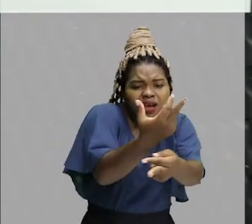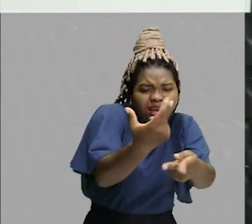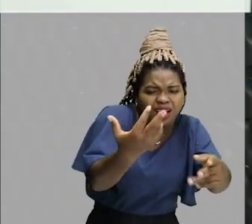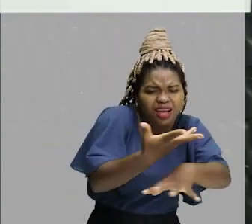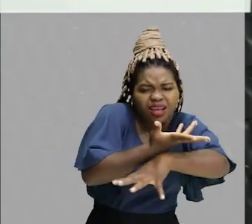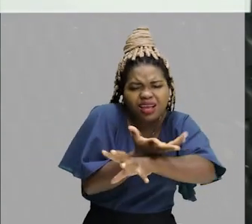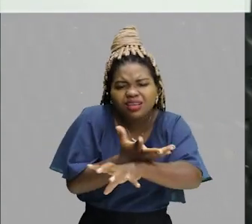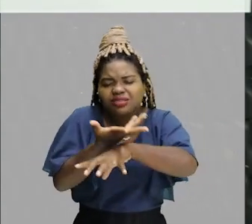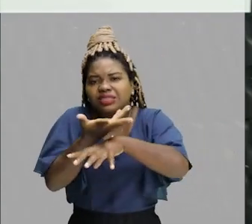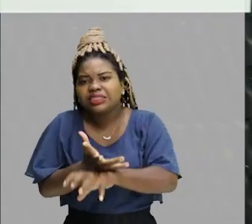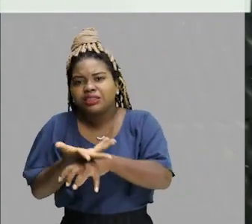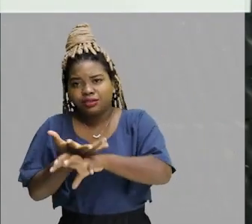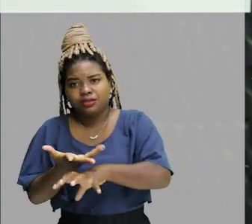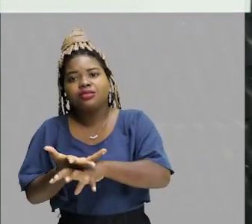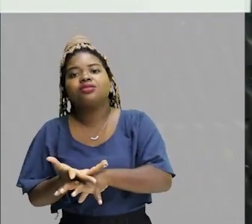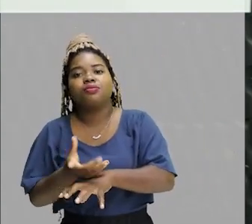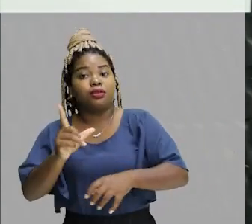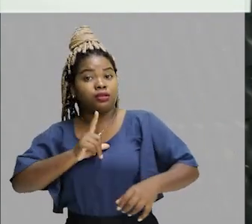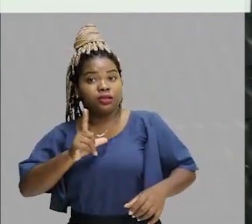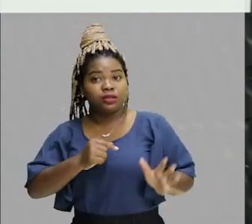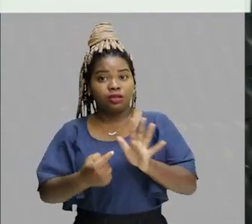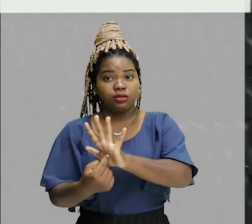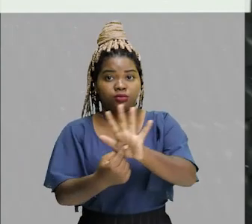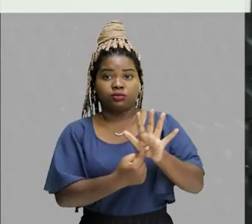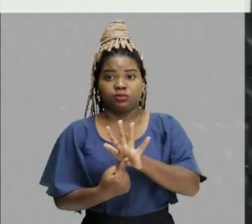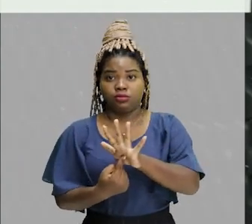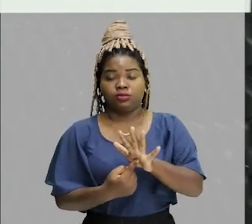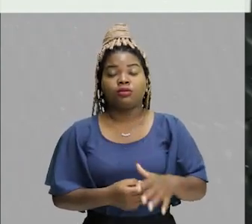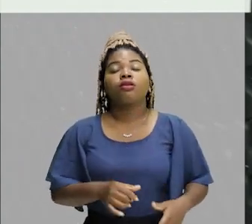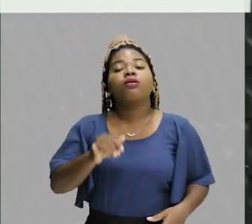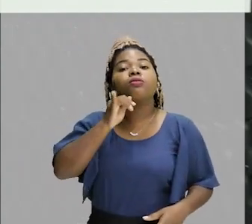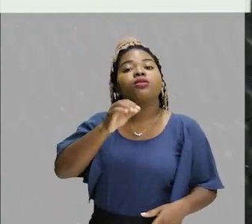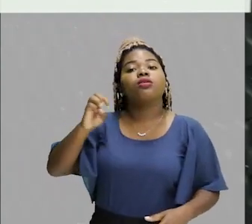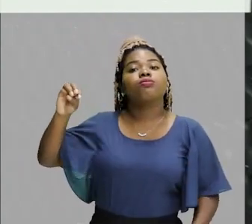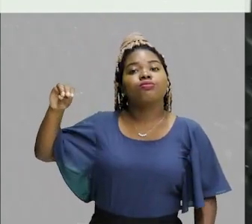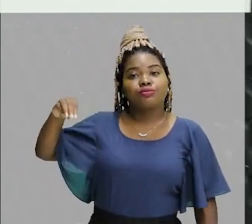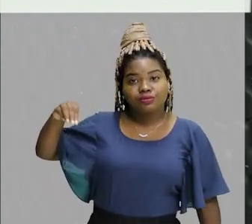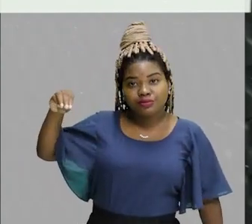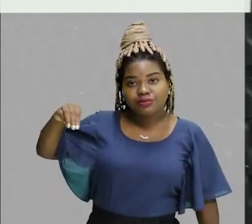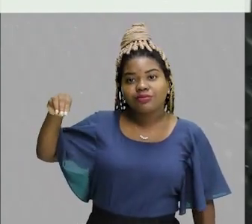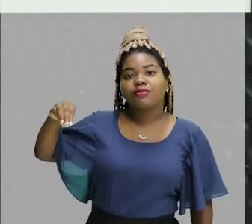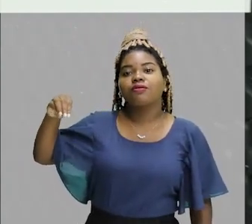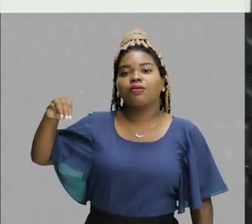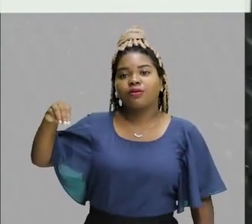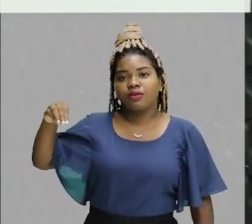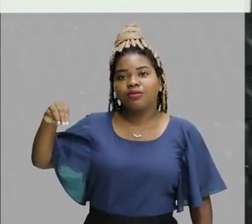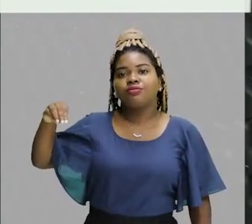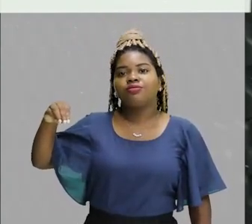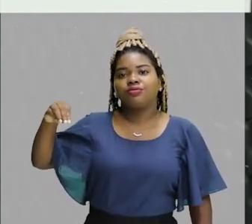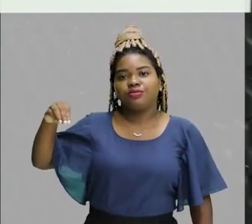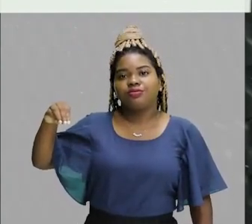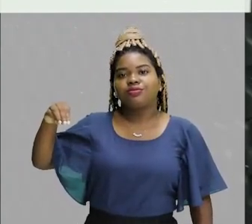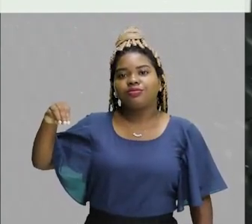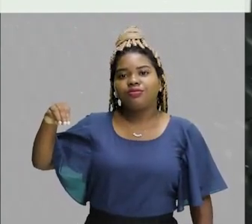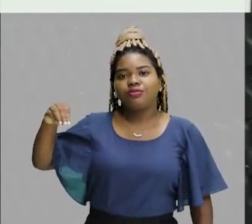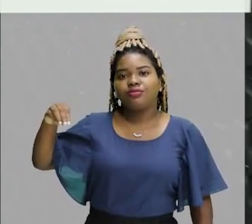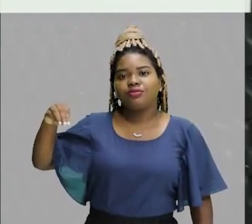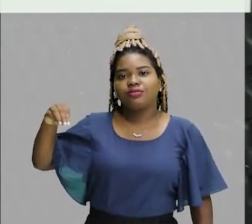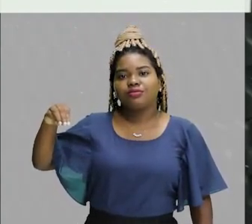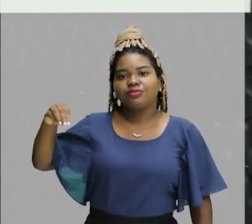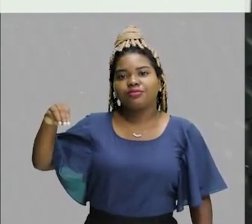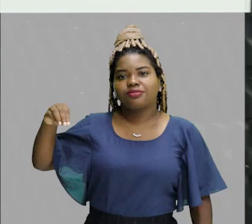vivem deste processo demonstrativo. Por exemplo, a matemática, como vocês adoram este conteúdo da matemática. Olha aqui,